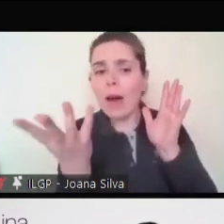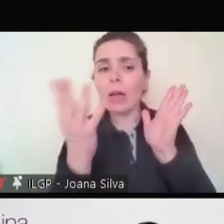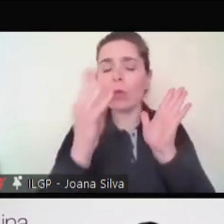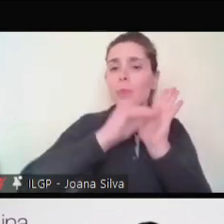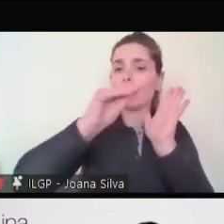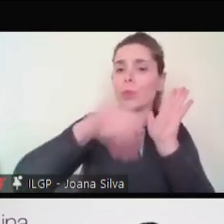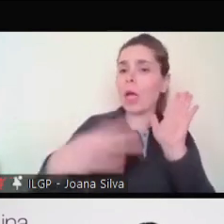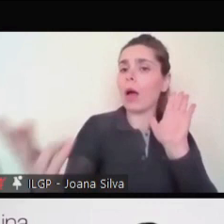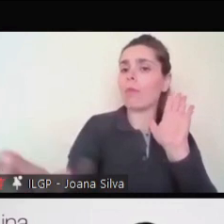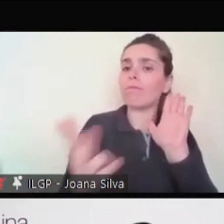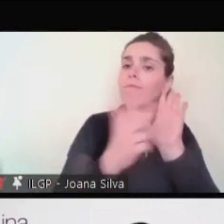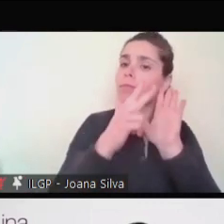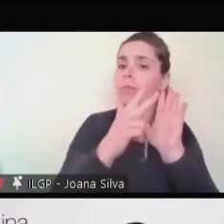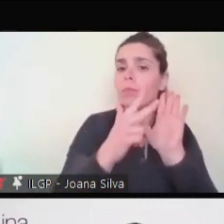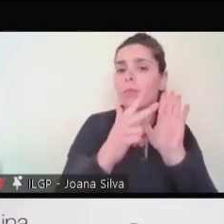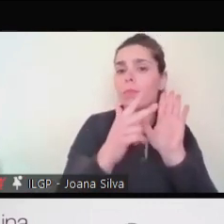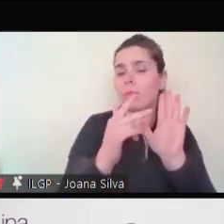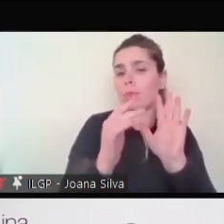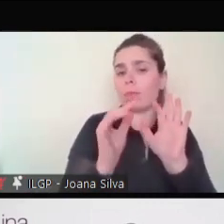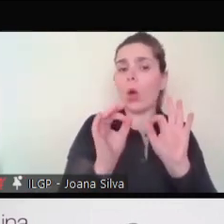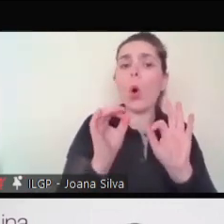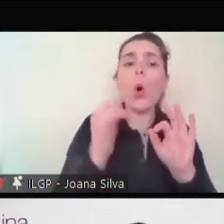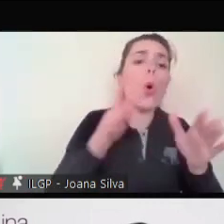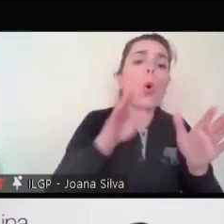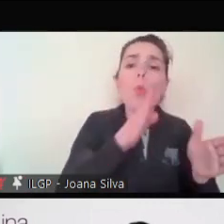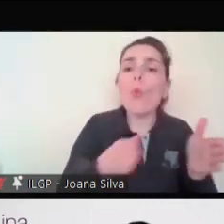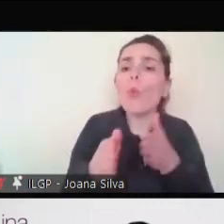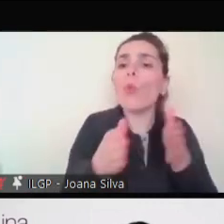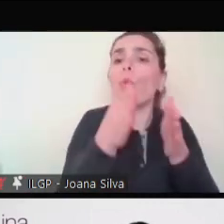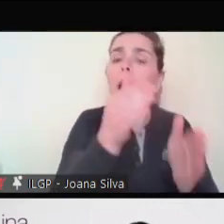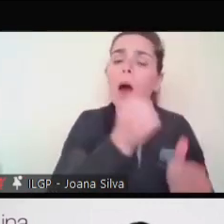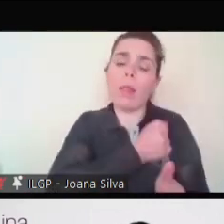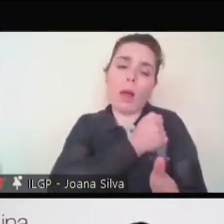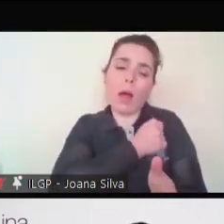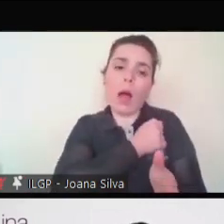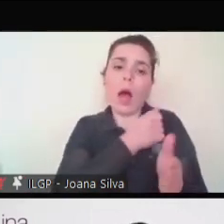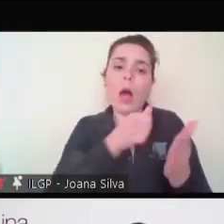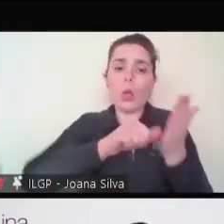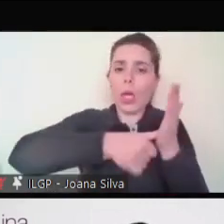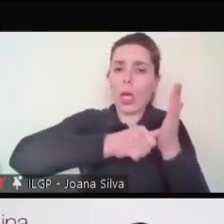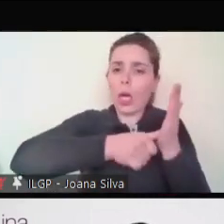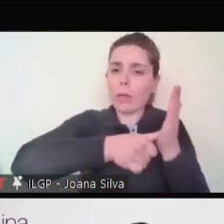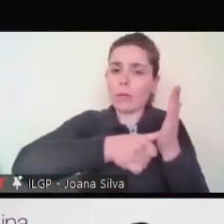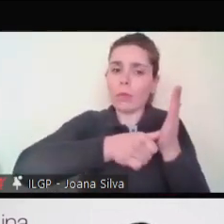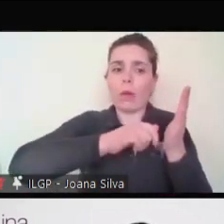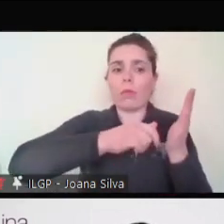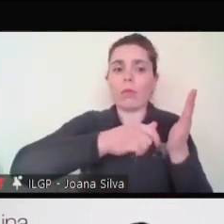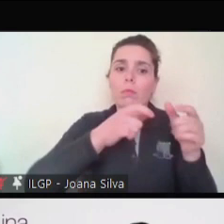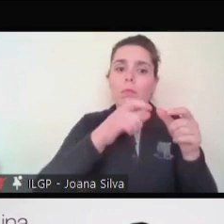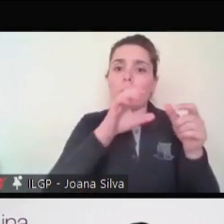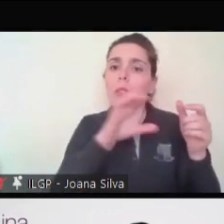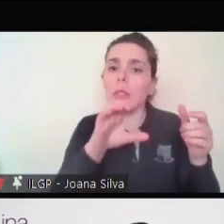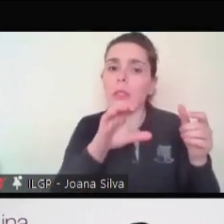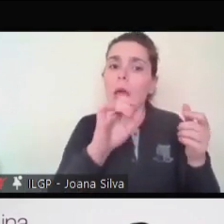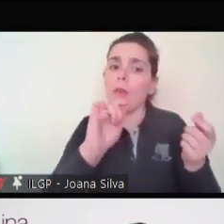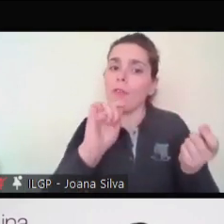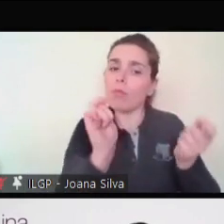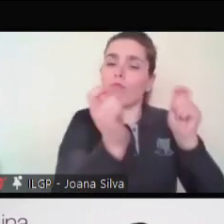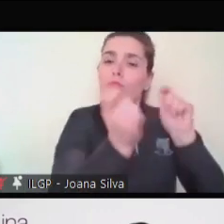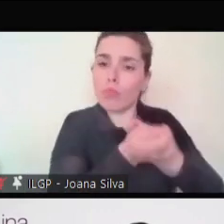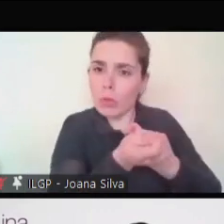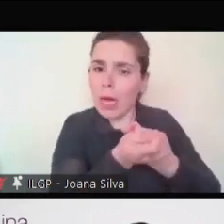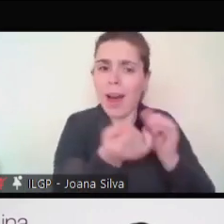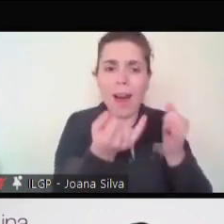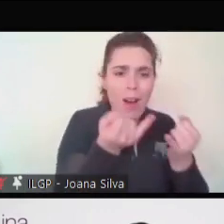podem, por exemplo, alterar a morada que está do cartão de cidadão por esta via, com a comodidade de ter de ser tudo online, são coisas que entraram